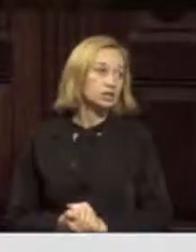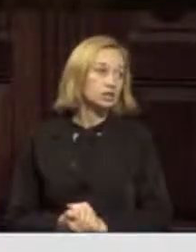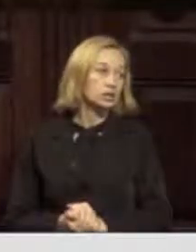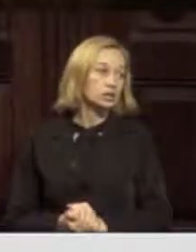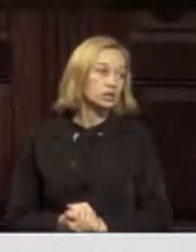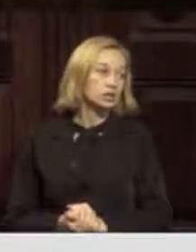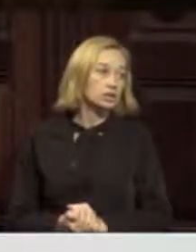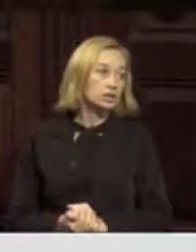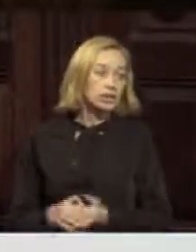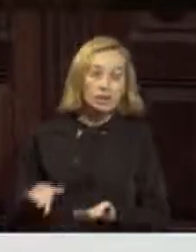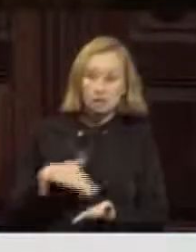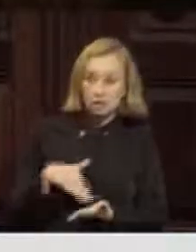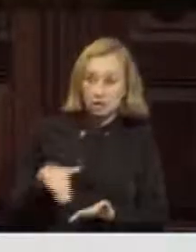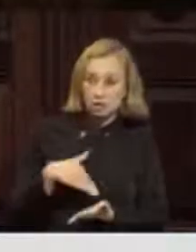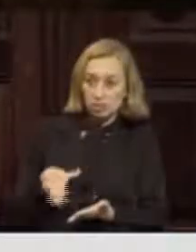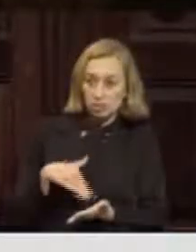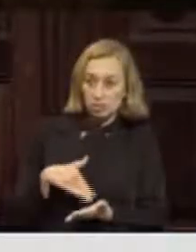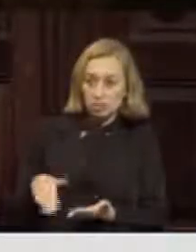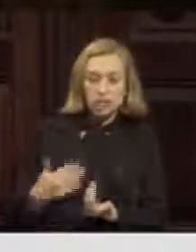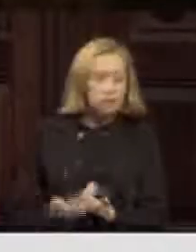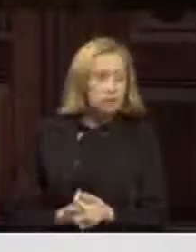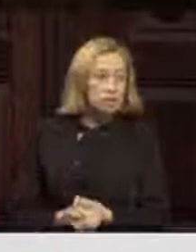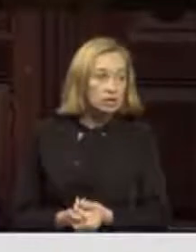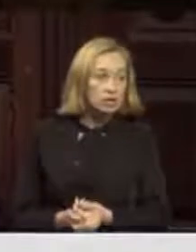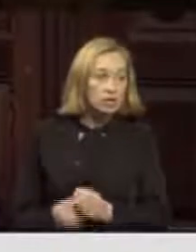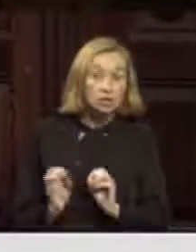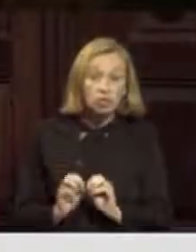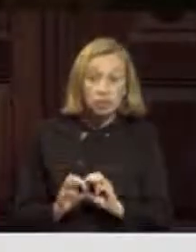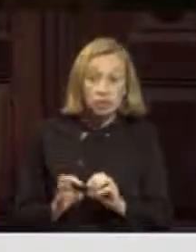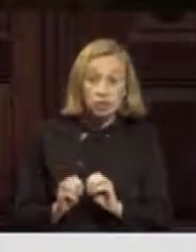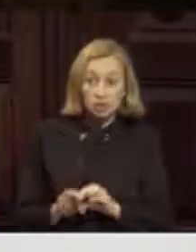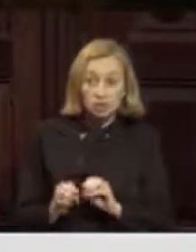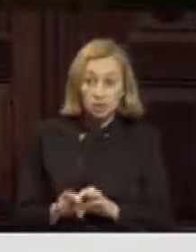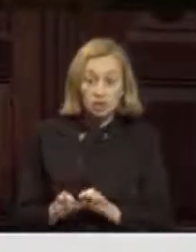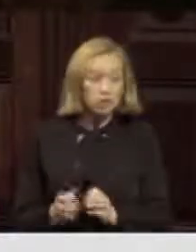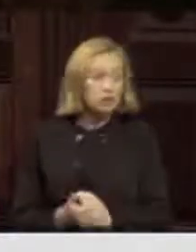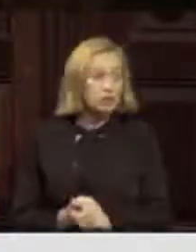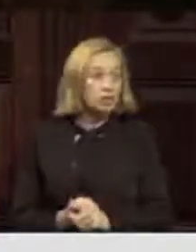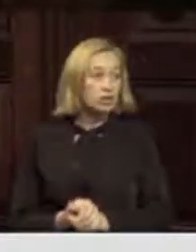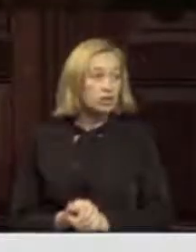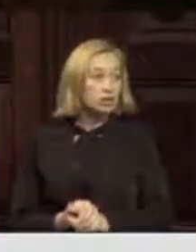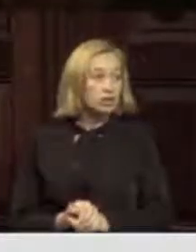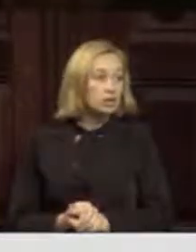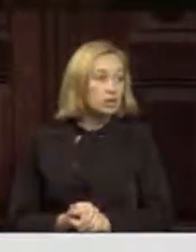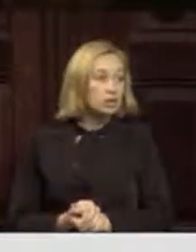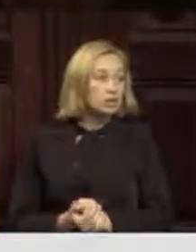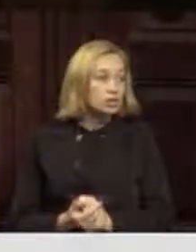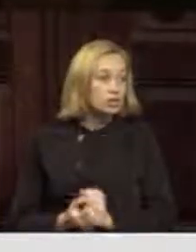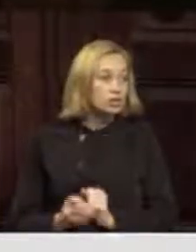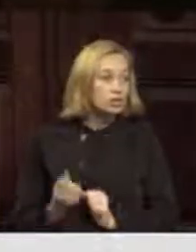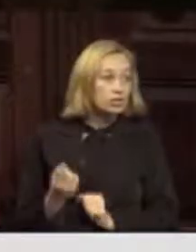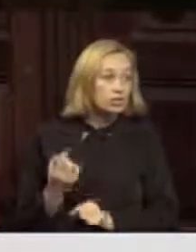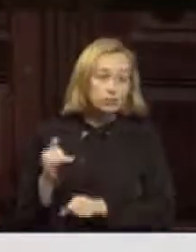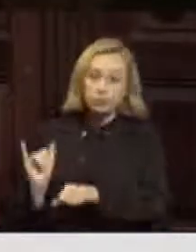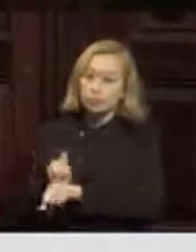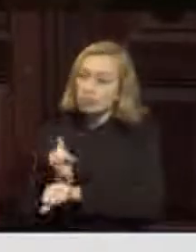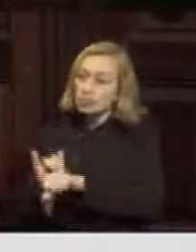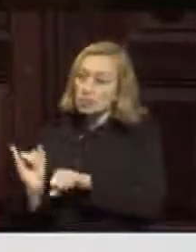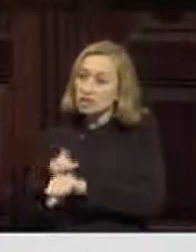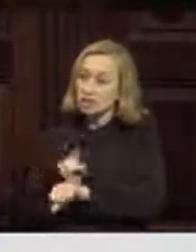as secretarias de Ciência, Tecnologia e de Educação nenhuma articulação para o funcionamento dessas